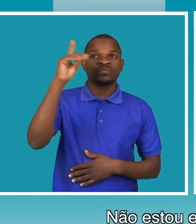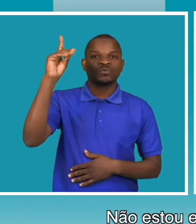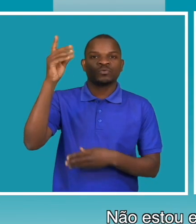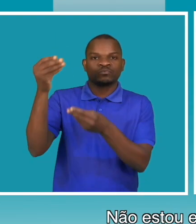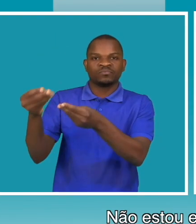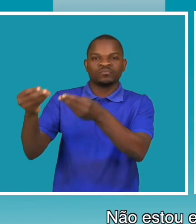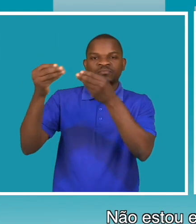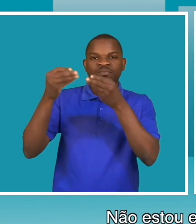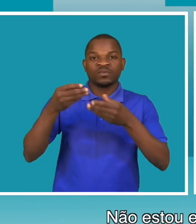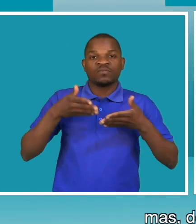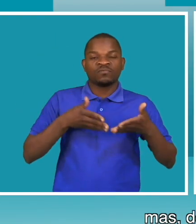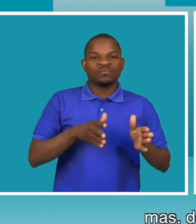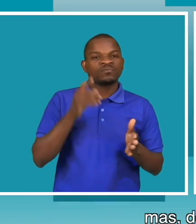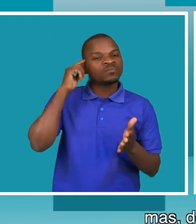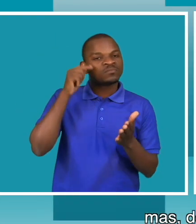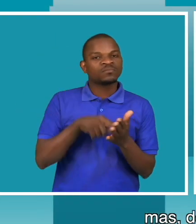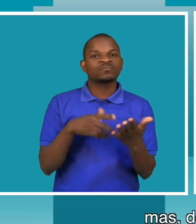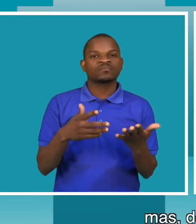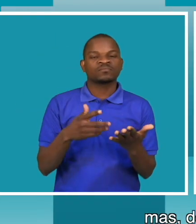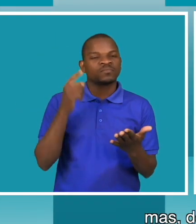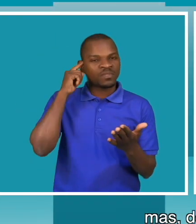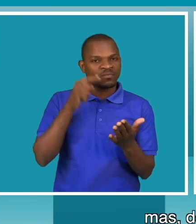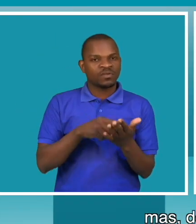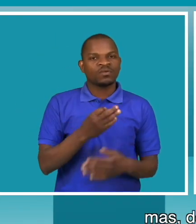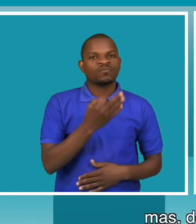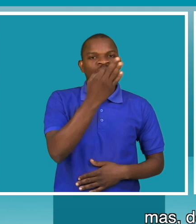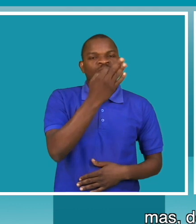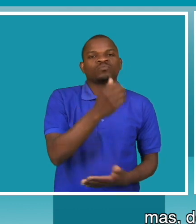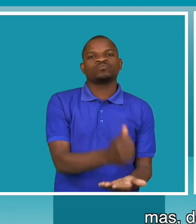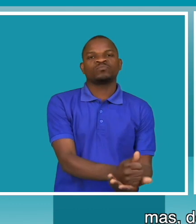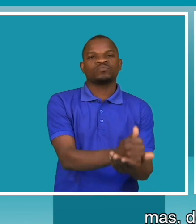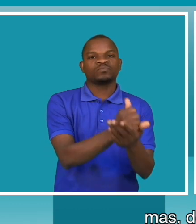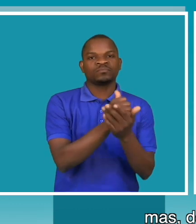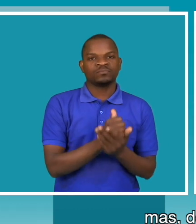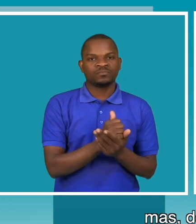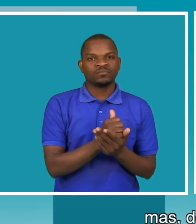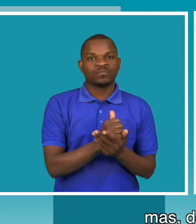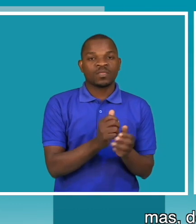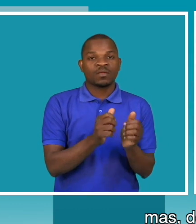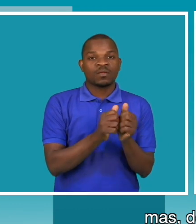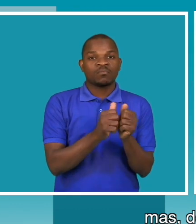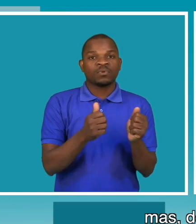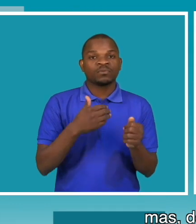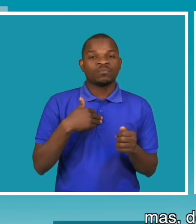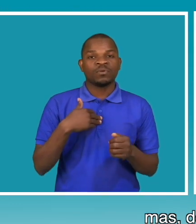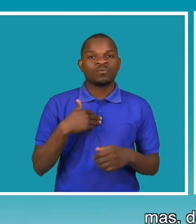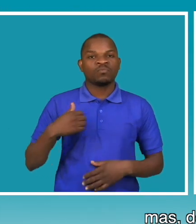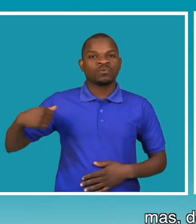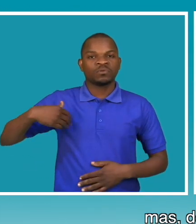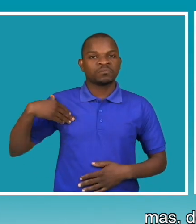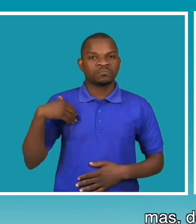poderem ajudar. Mas, desde que o meu marido faleceu, só vivo sofrimentos.